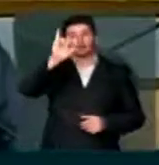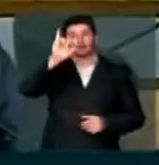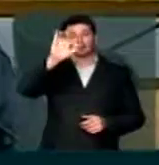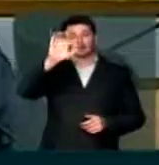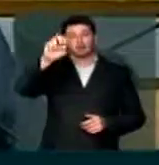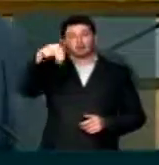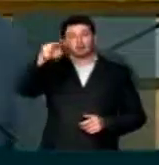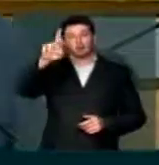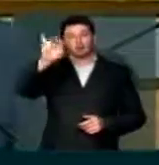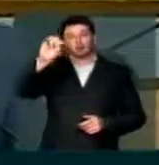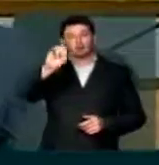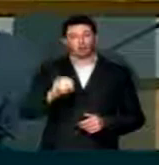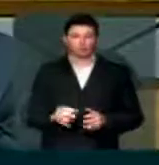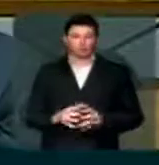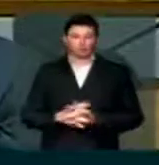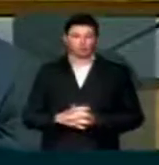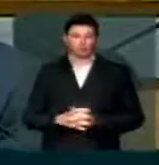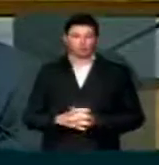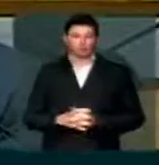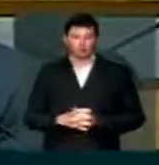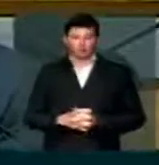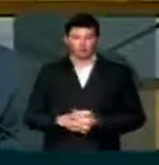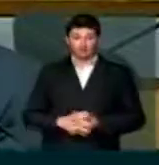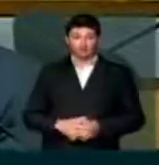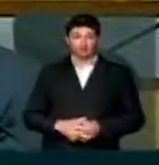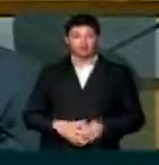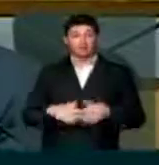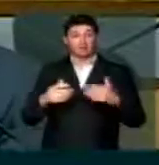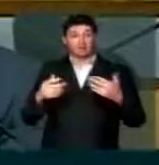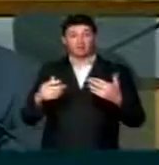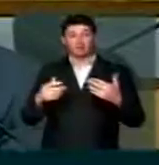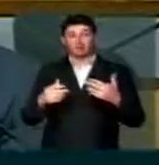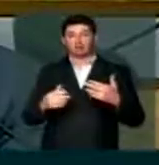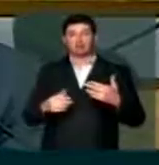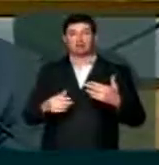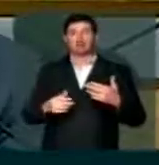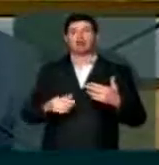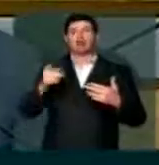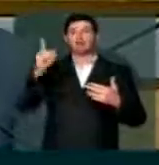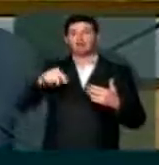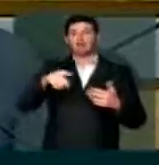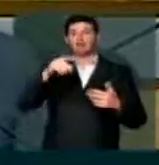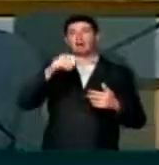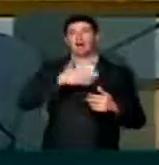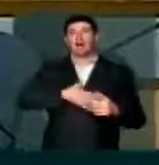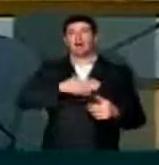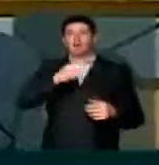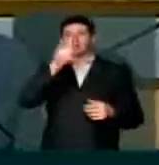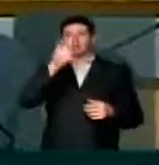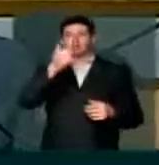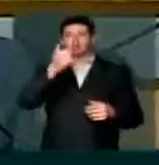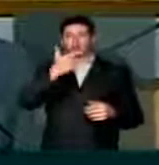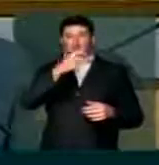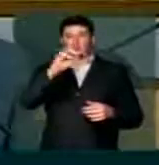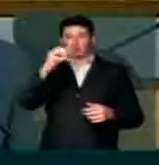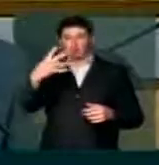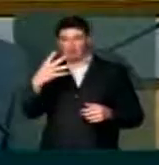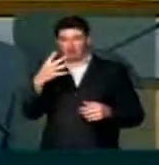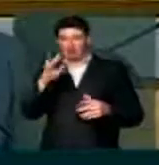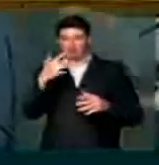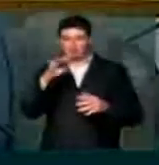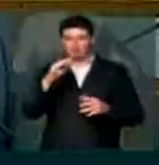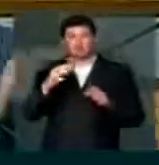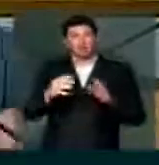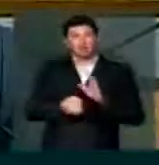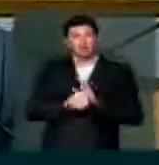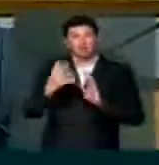Hill, aonde em agosto de 2004, próximo de 20 e poucos